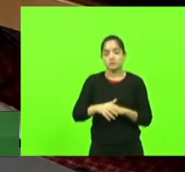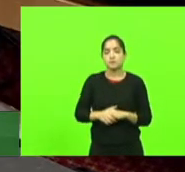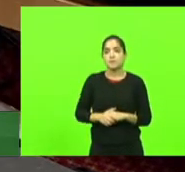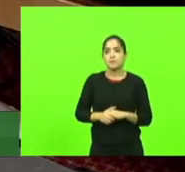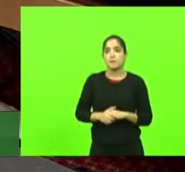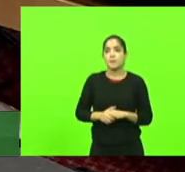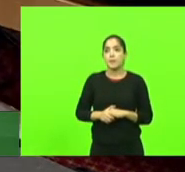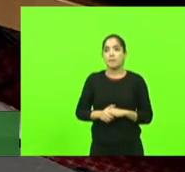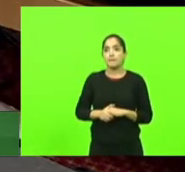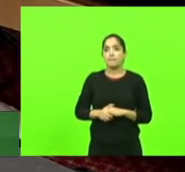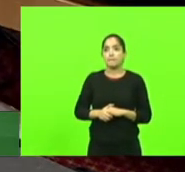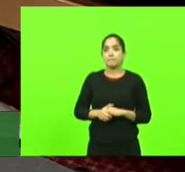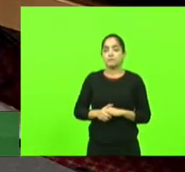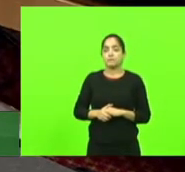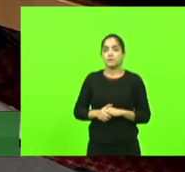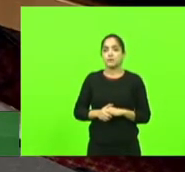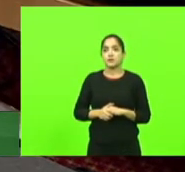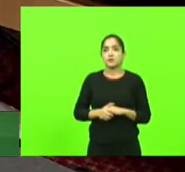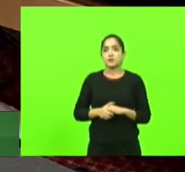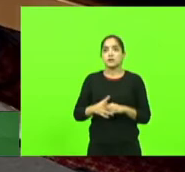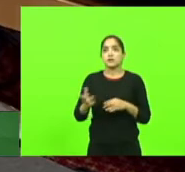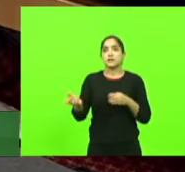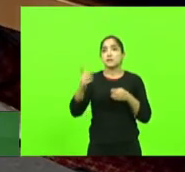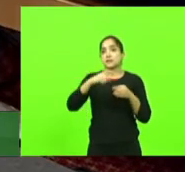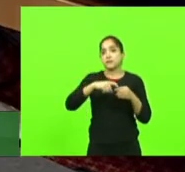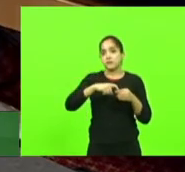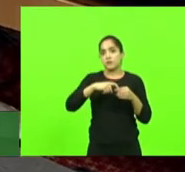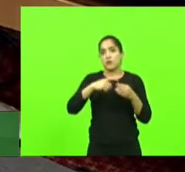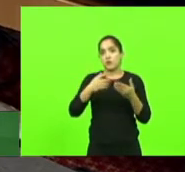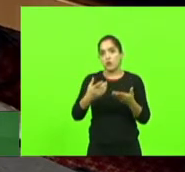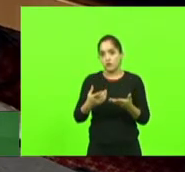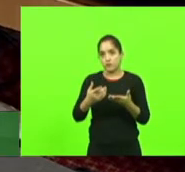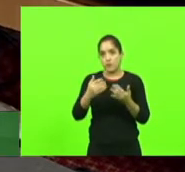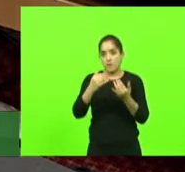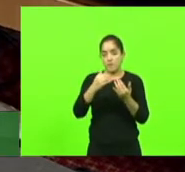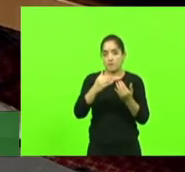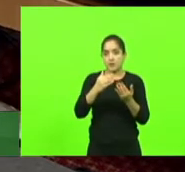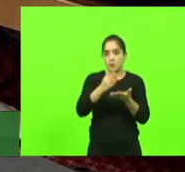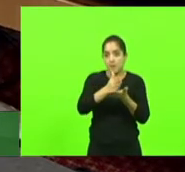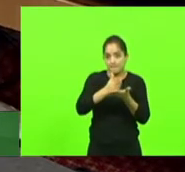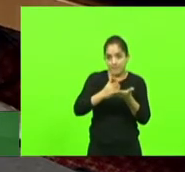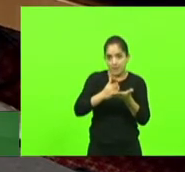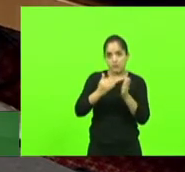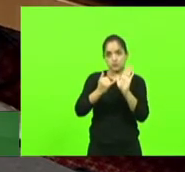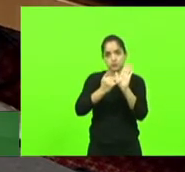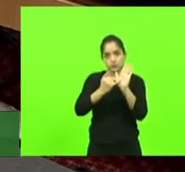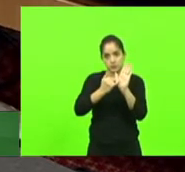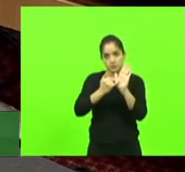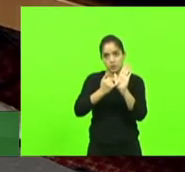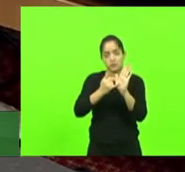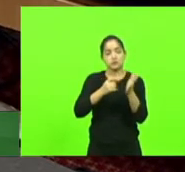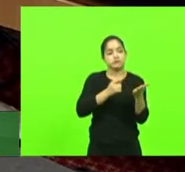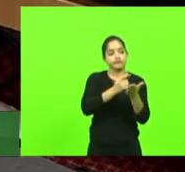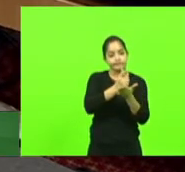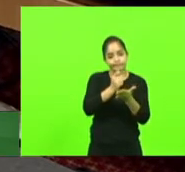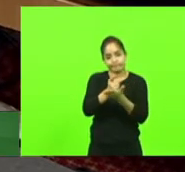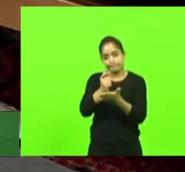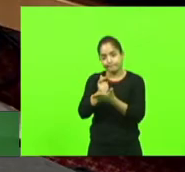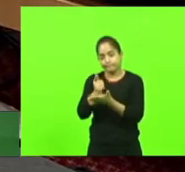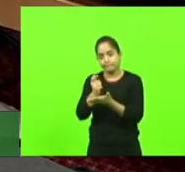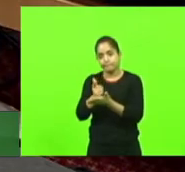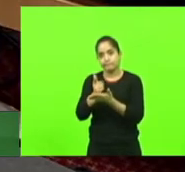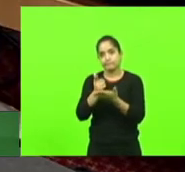Mais 30 segundos, deputado. Devolva para Santa Catarina pelo menos uma parte dos impostos que nós contribuímos com a